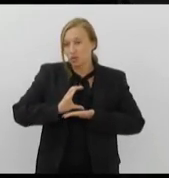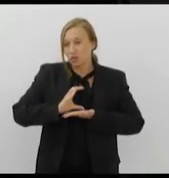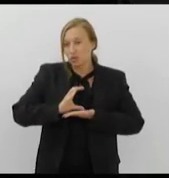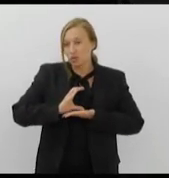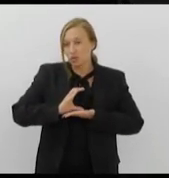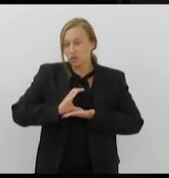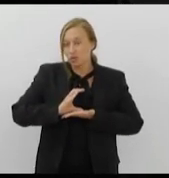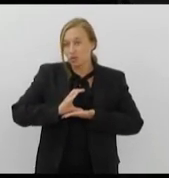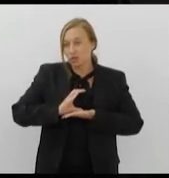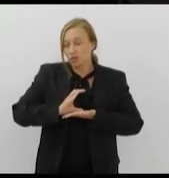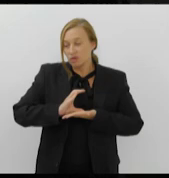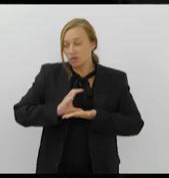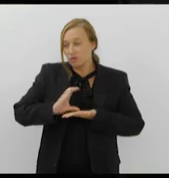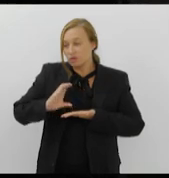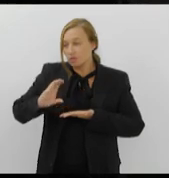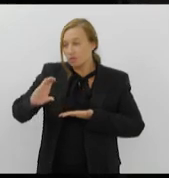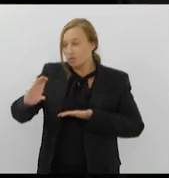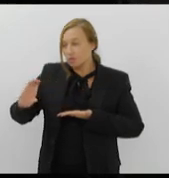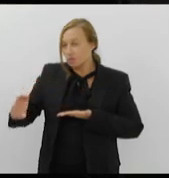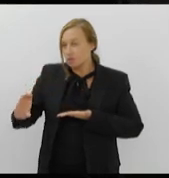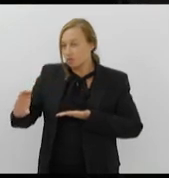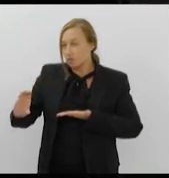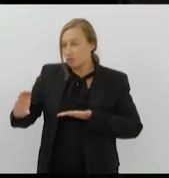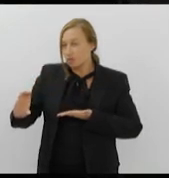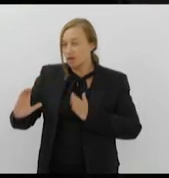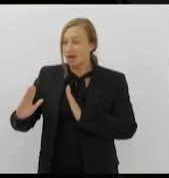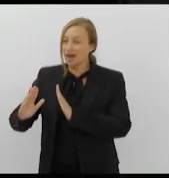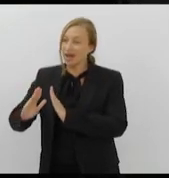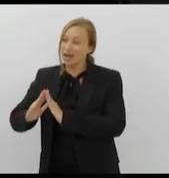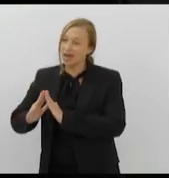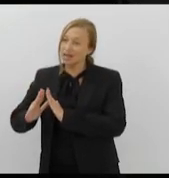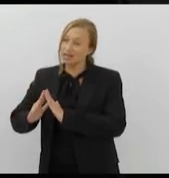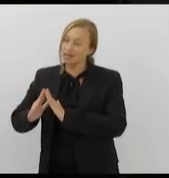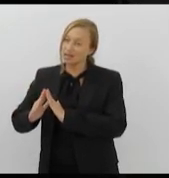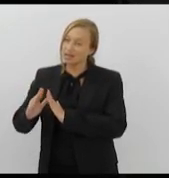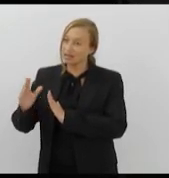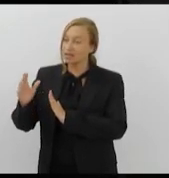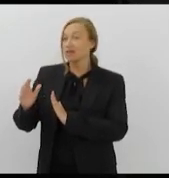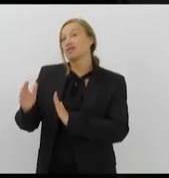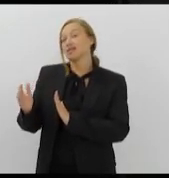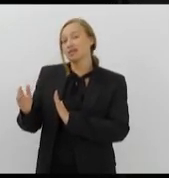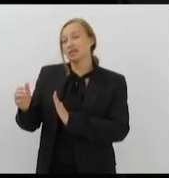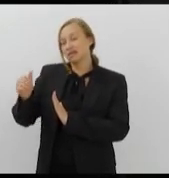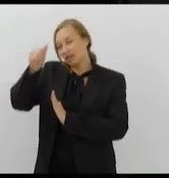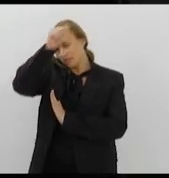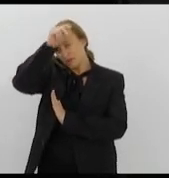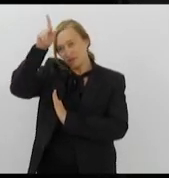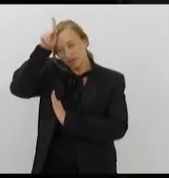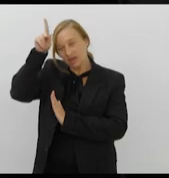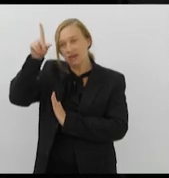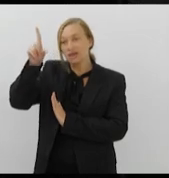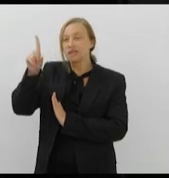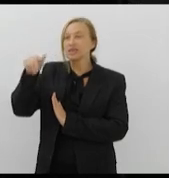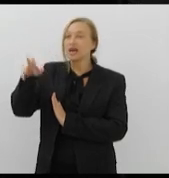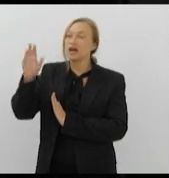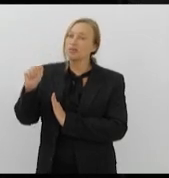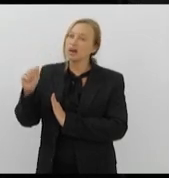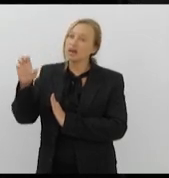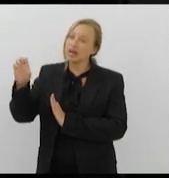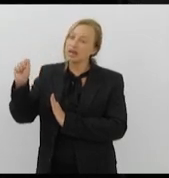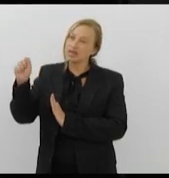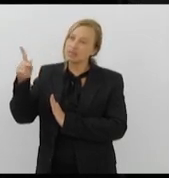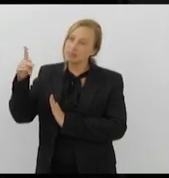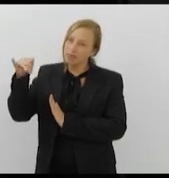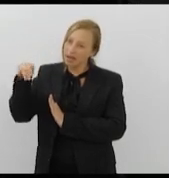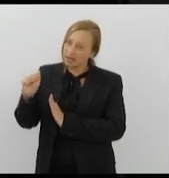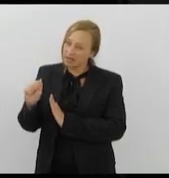outros destinos. E um deles, a casa da prefeita, na qual a Operação Dama de Espada, né, achou esse dinheiro,